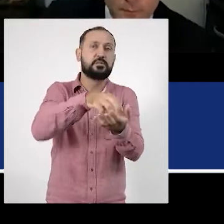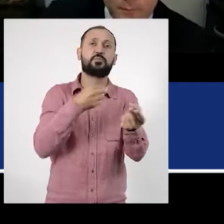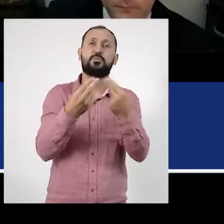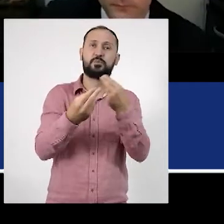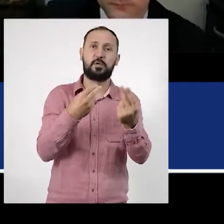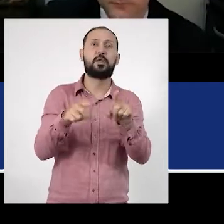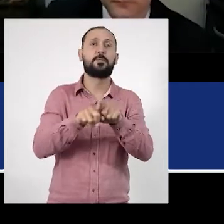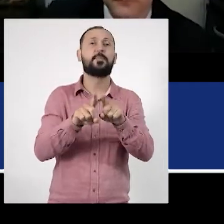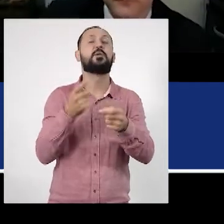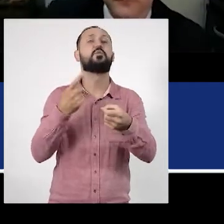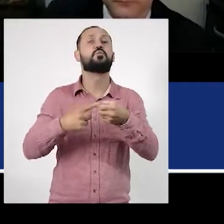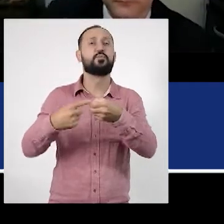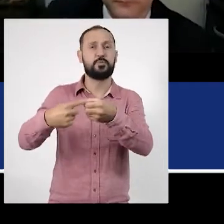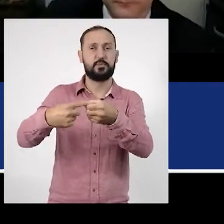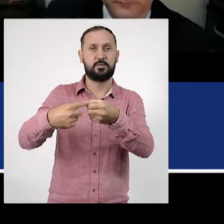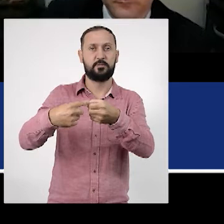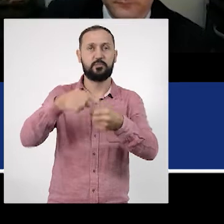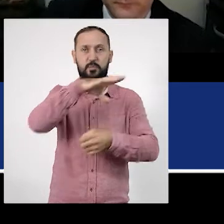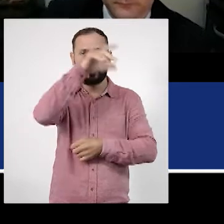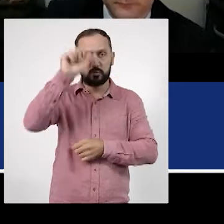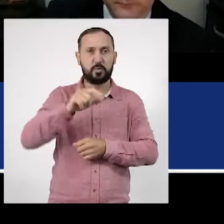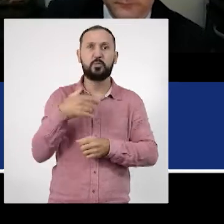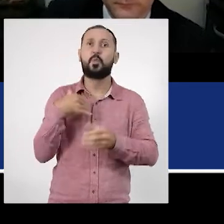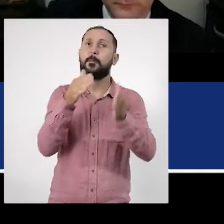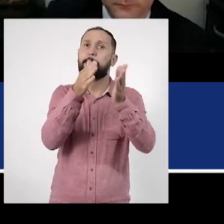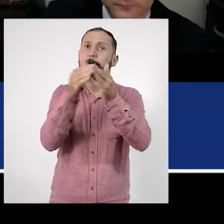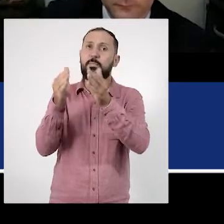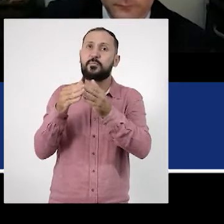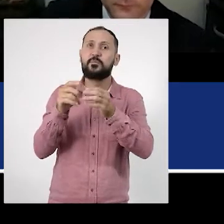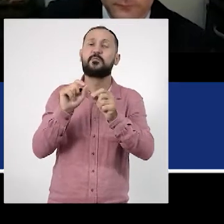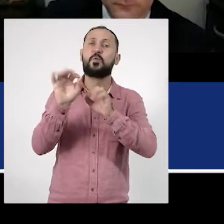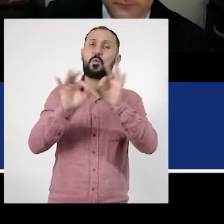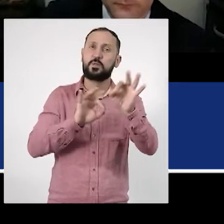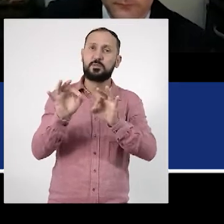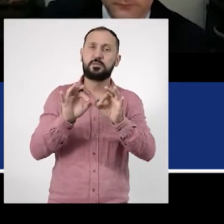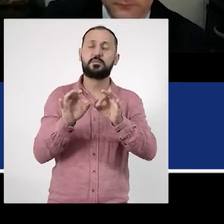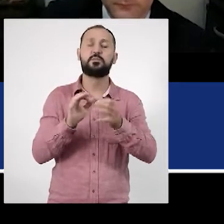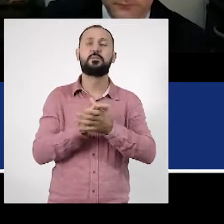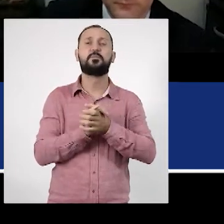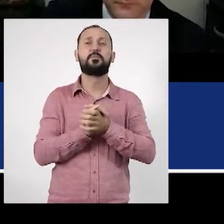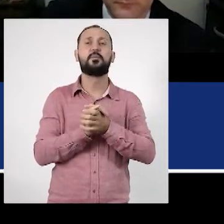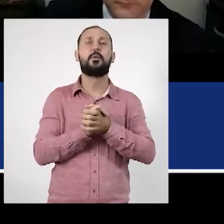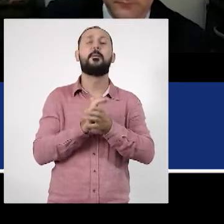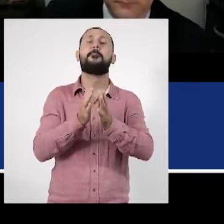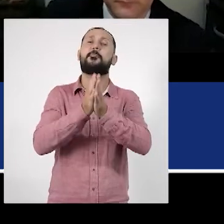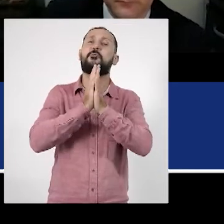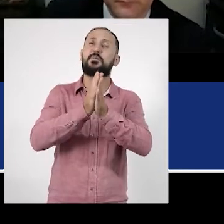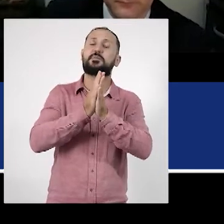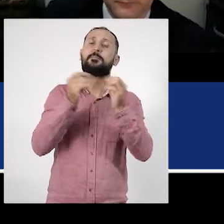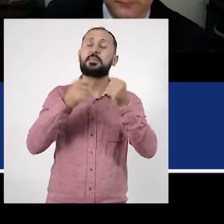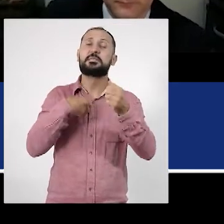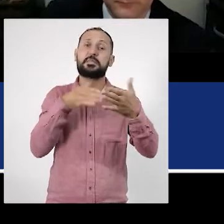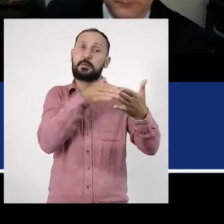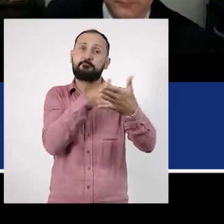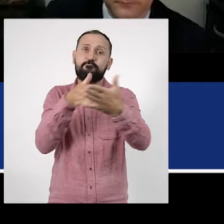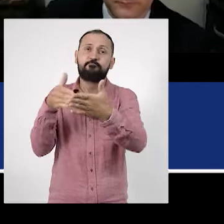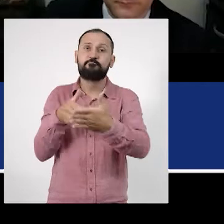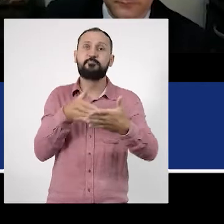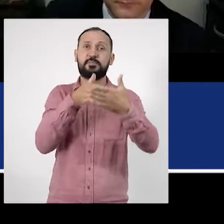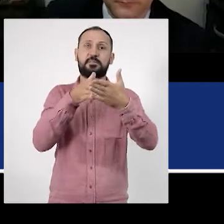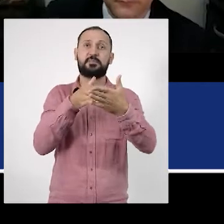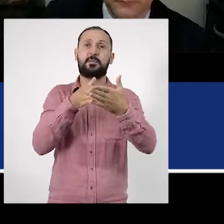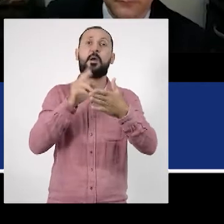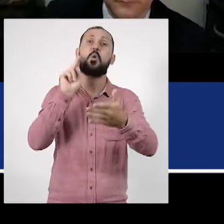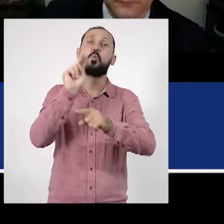nos municípios do interior do Estado. Eu estou pedindo, através de uma indicação, barreiras sanitárias nas aldeias